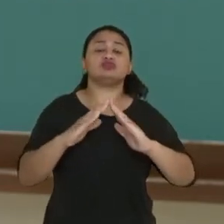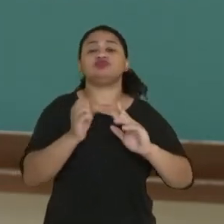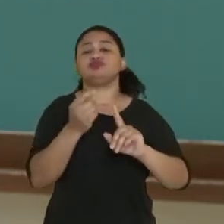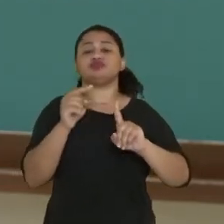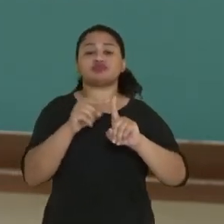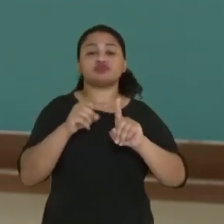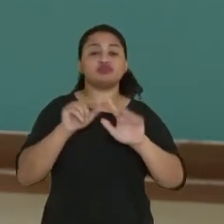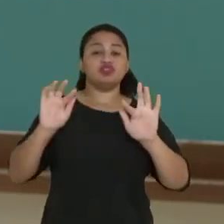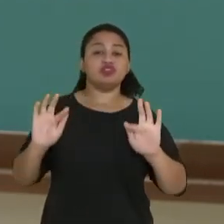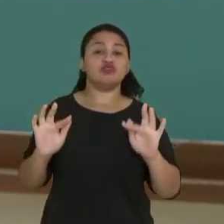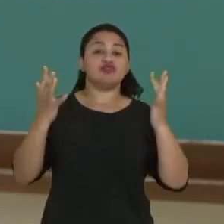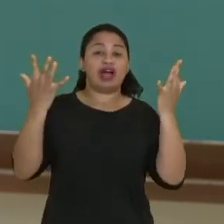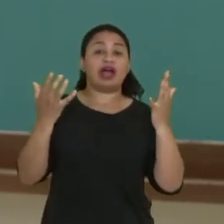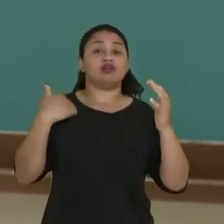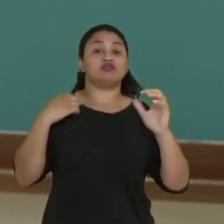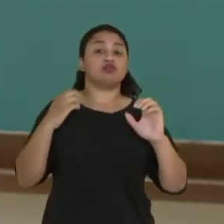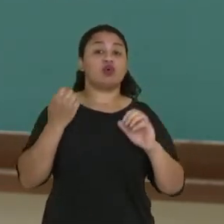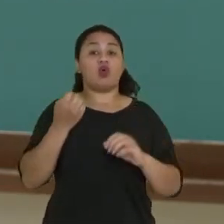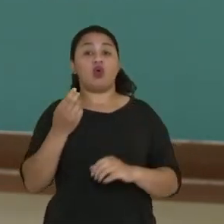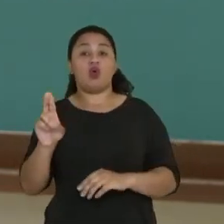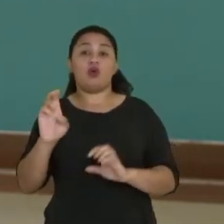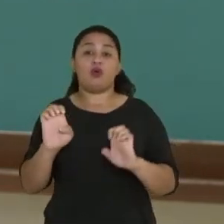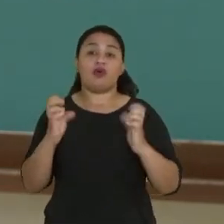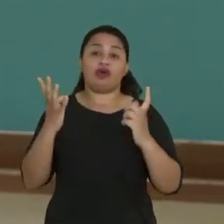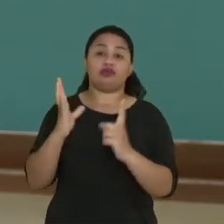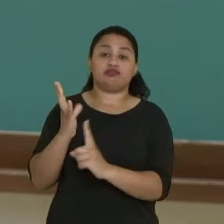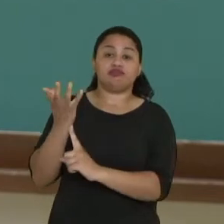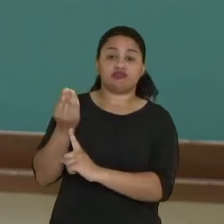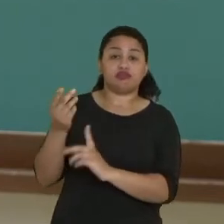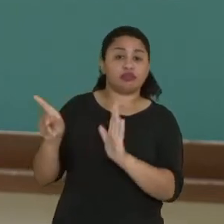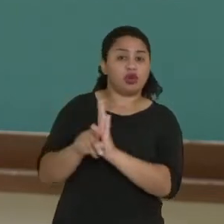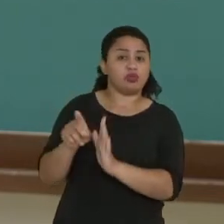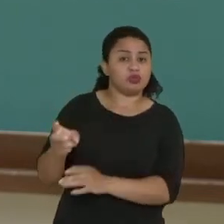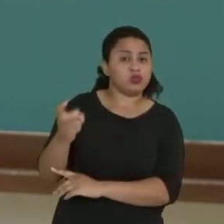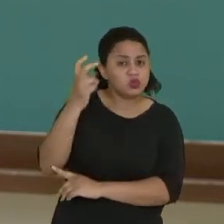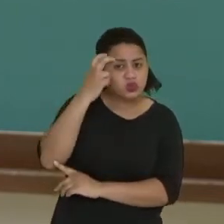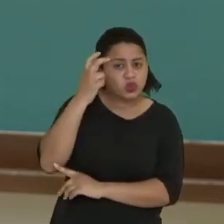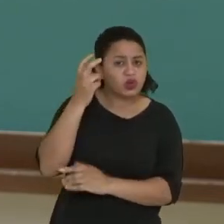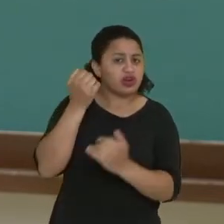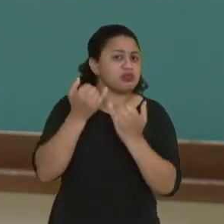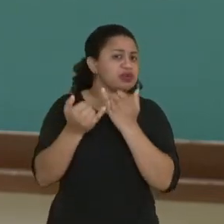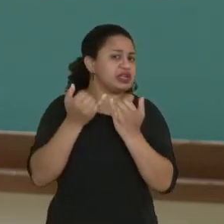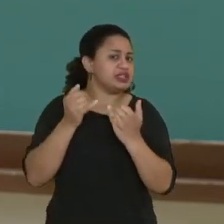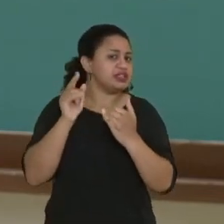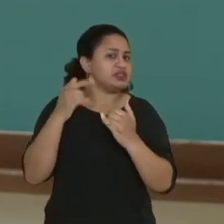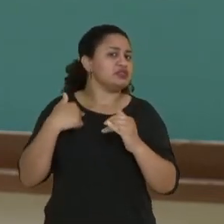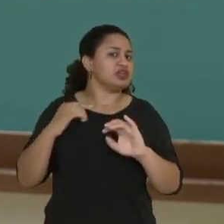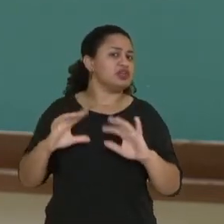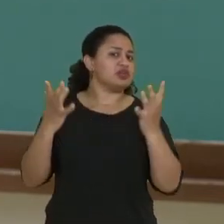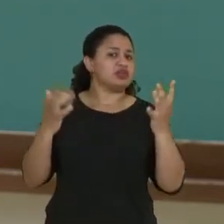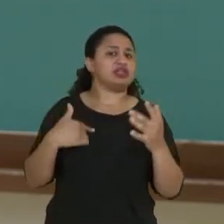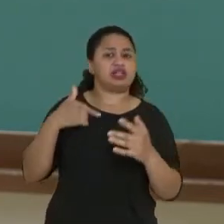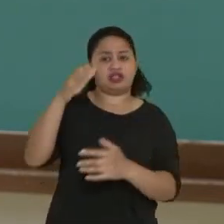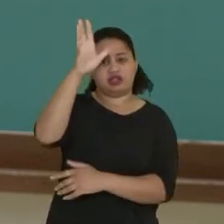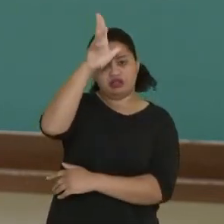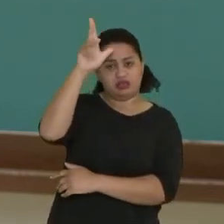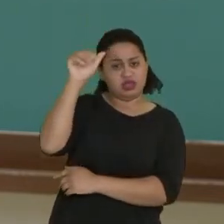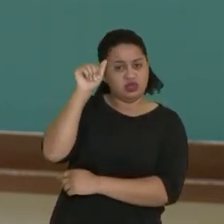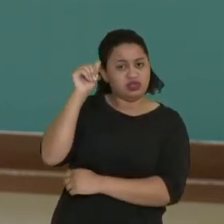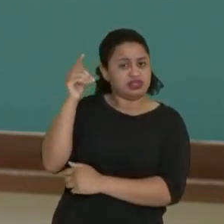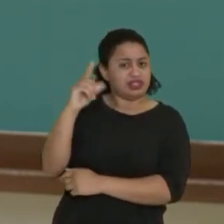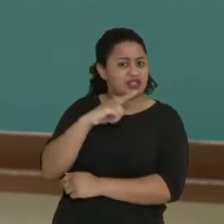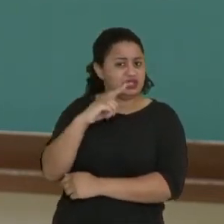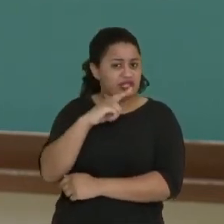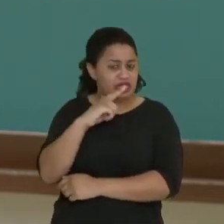ou ainda eventos artísticos, que fazem parte da cultura, parecidos como esse aqui do Festival de Parintins?